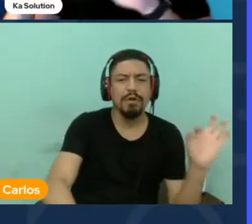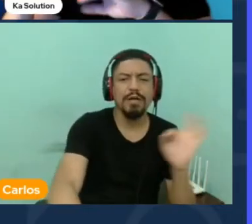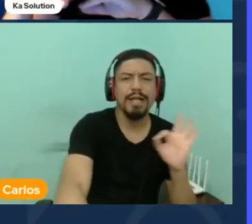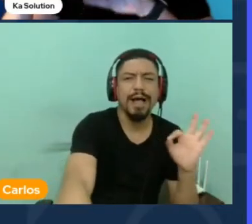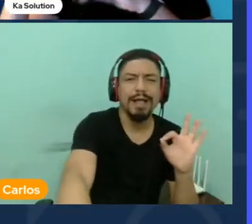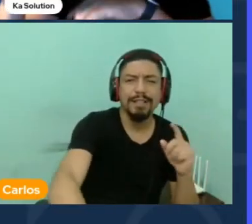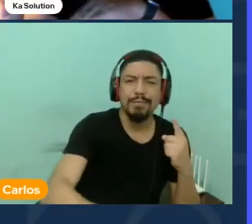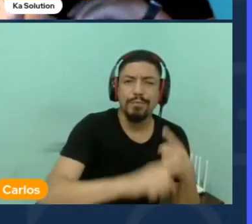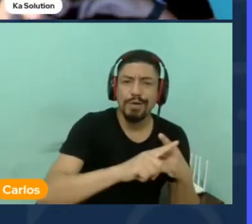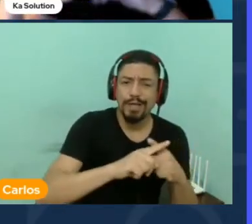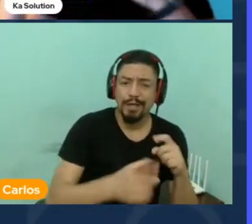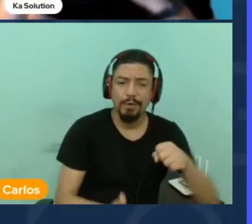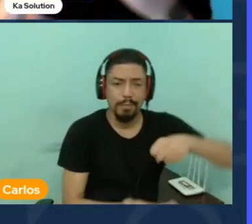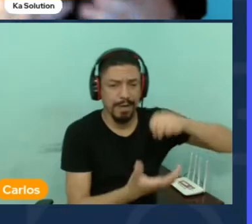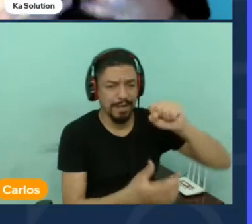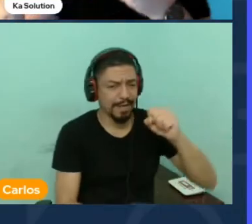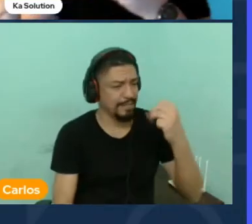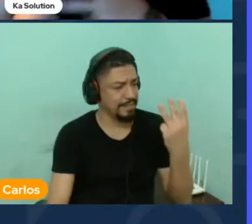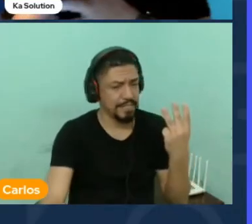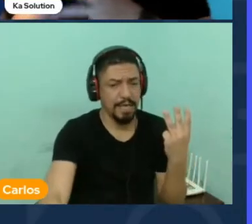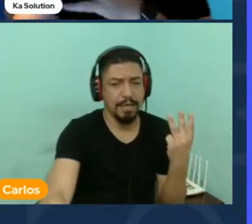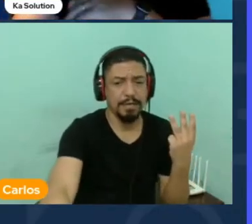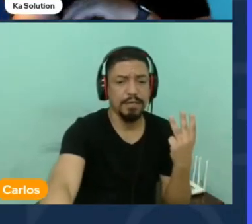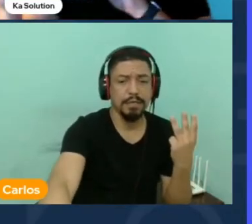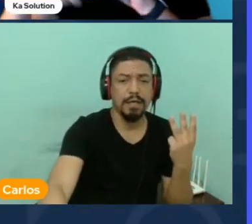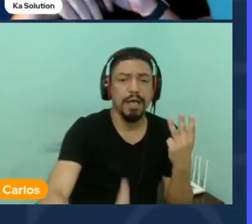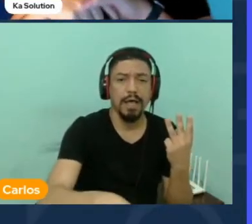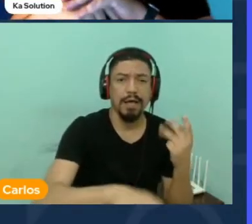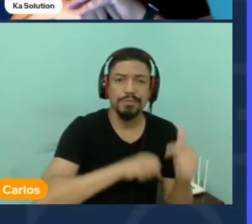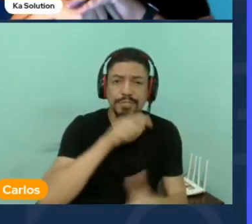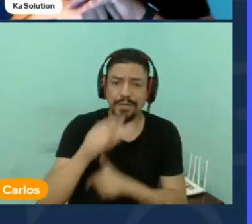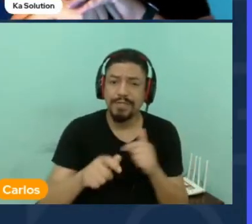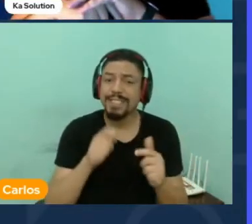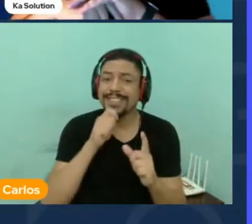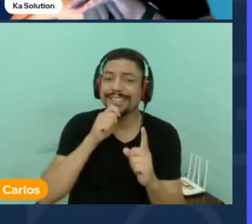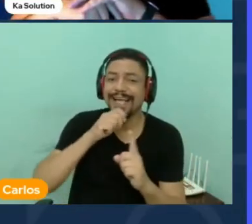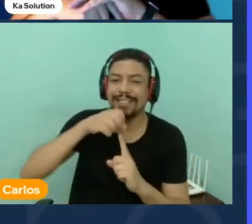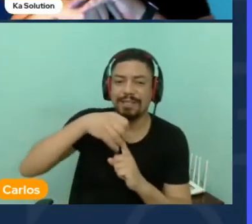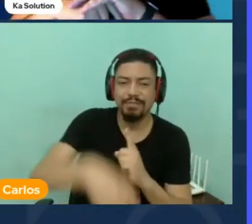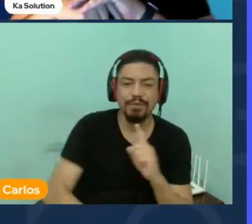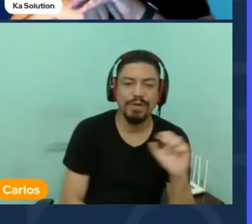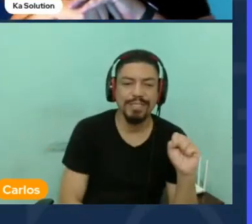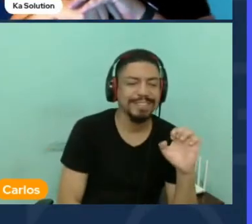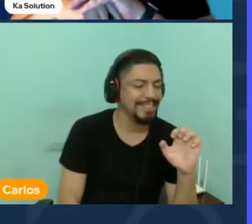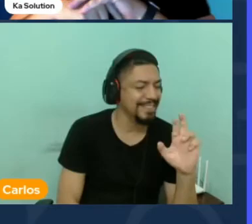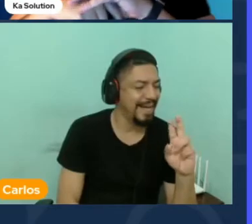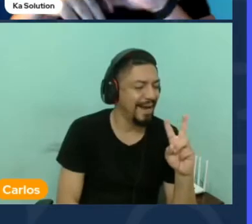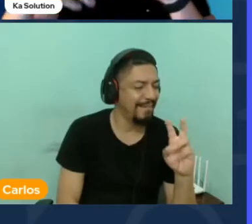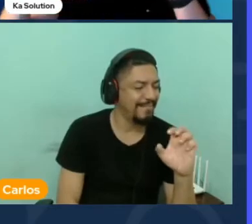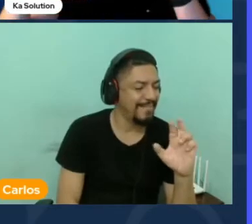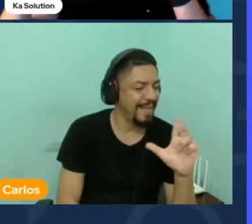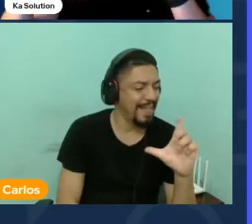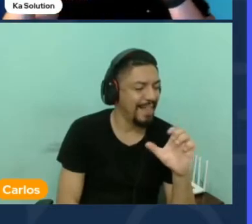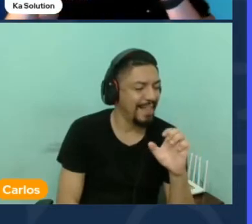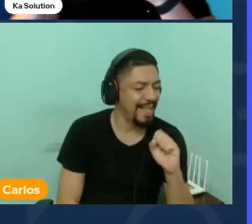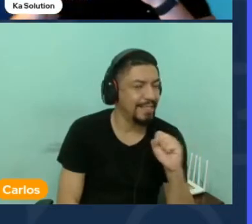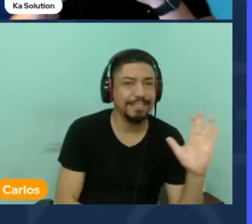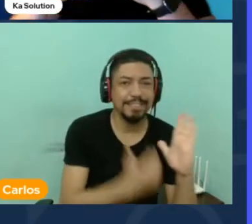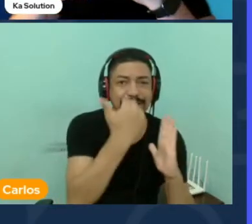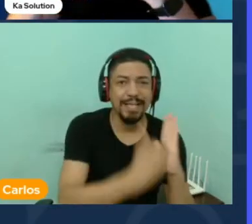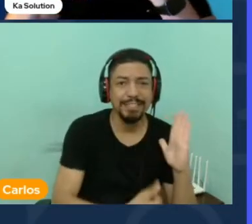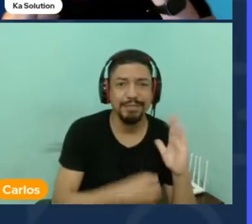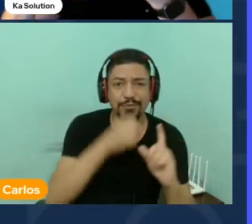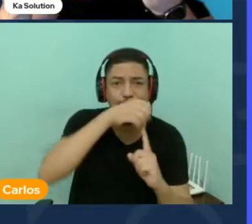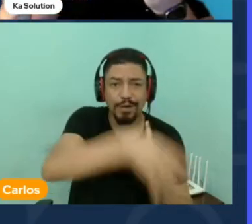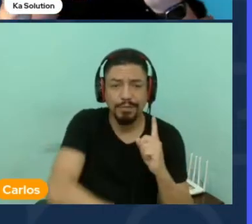novo, o Amazon S3 também é um serviço serverless da AWS. Como é que eu faço? Eu vou